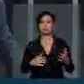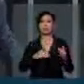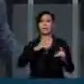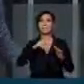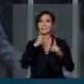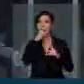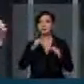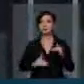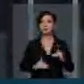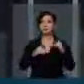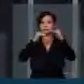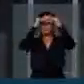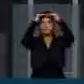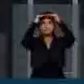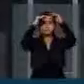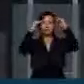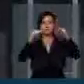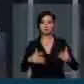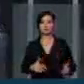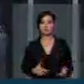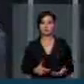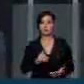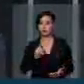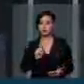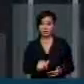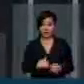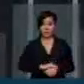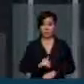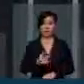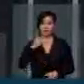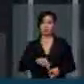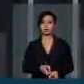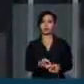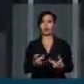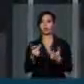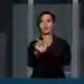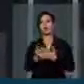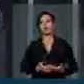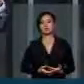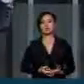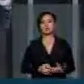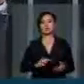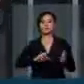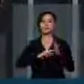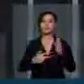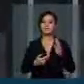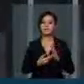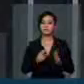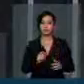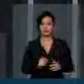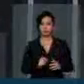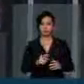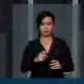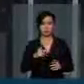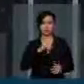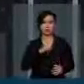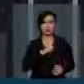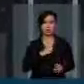Ou seja, há um fundo público e isso é gerido aqui dentro.